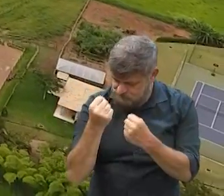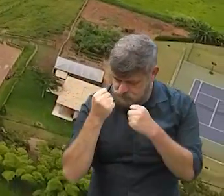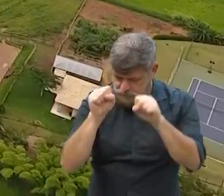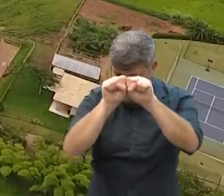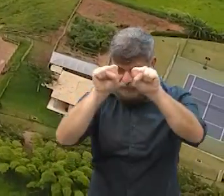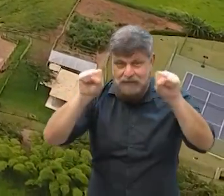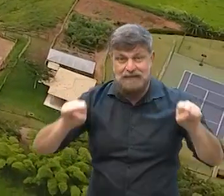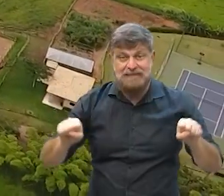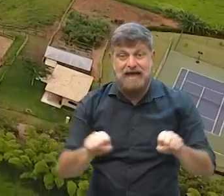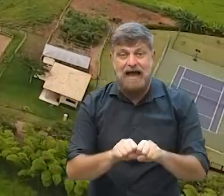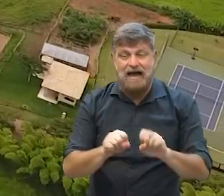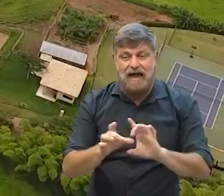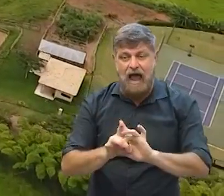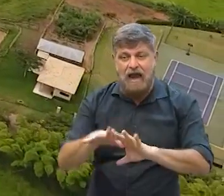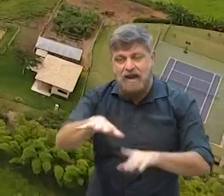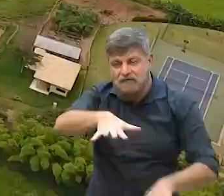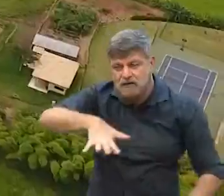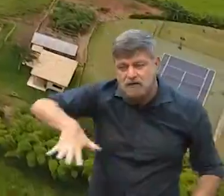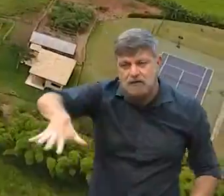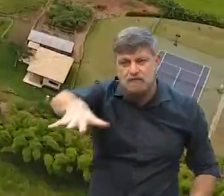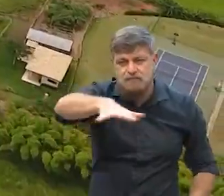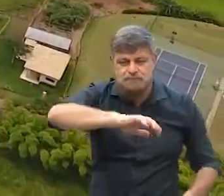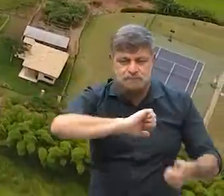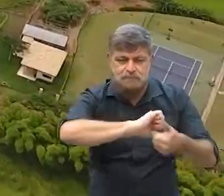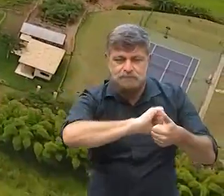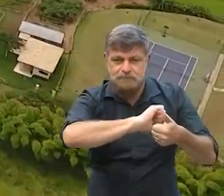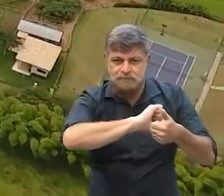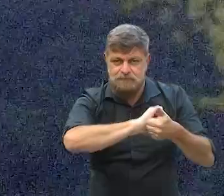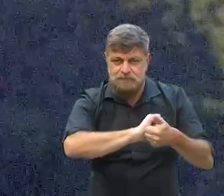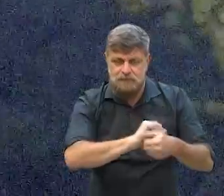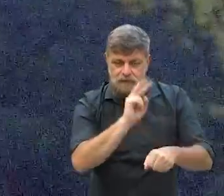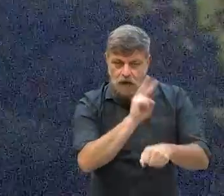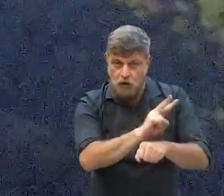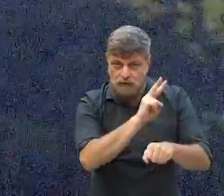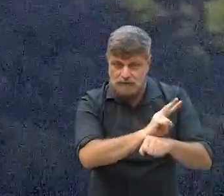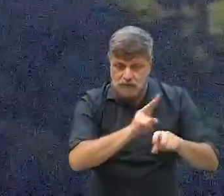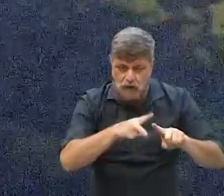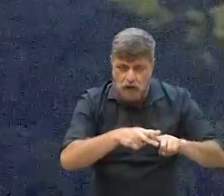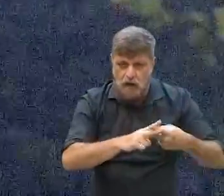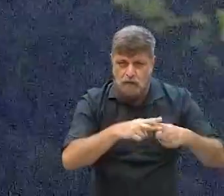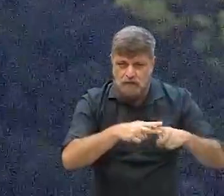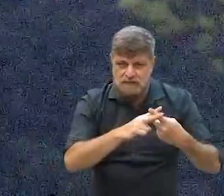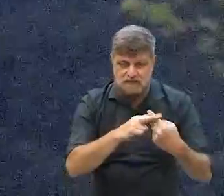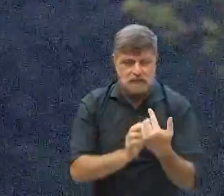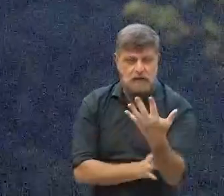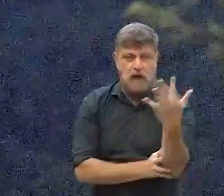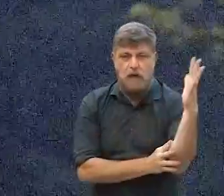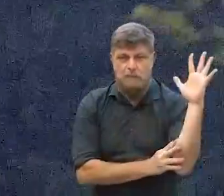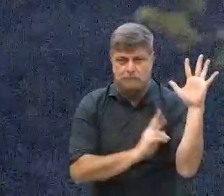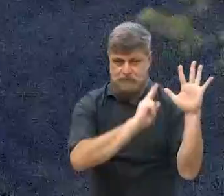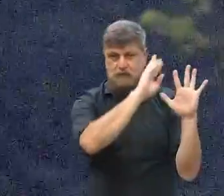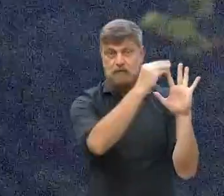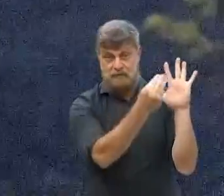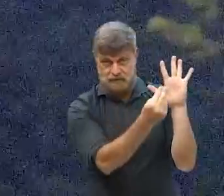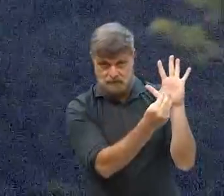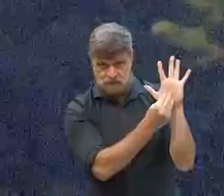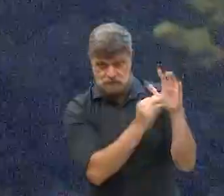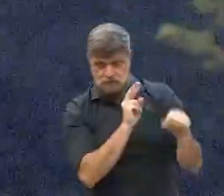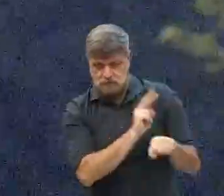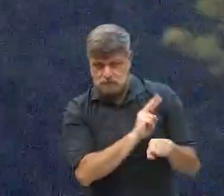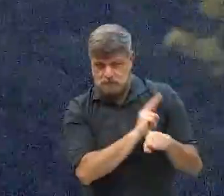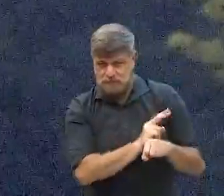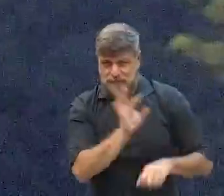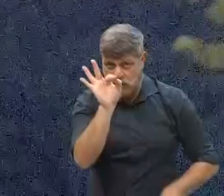sistemas de áreas livres e a qualificação da conservação e manutenção de seus recursos ambientais. Apesar do